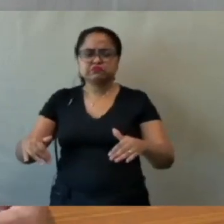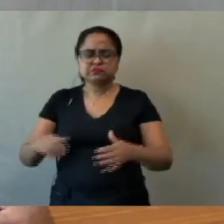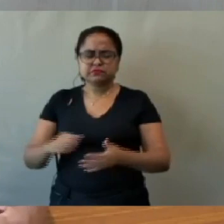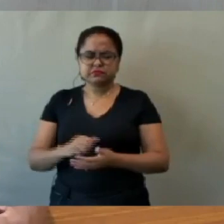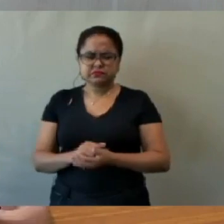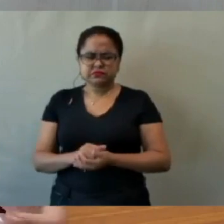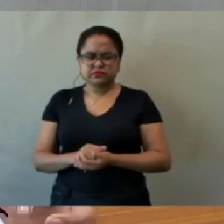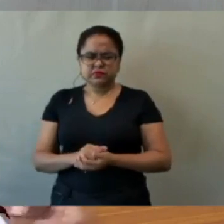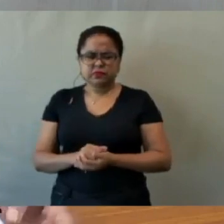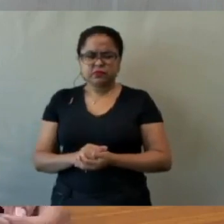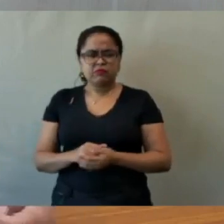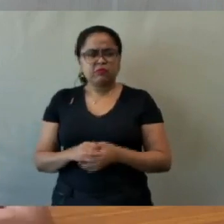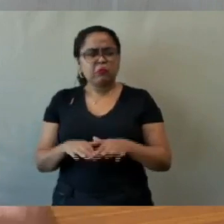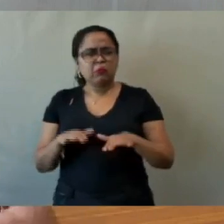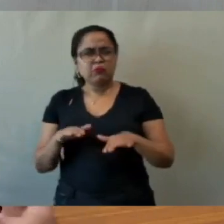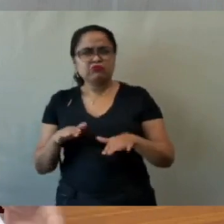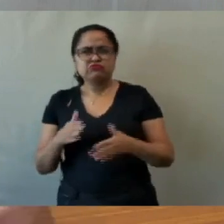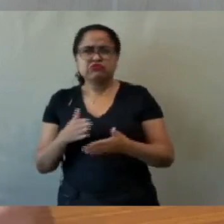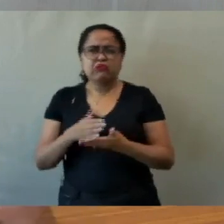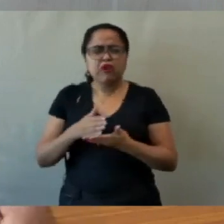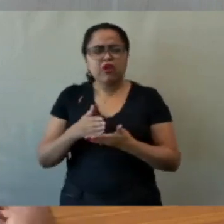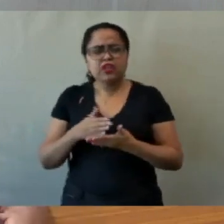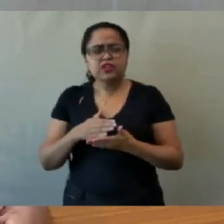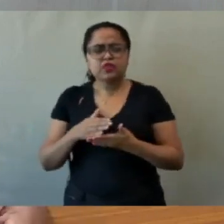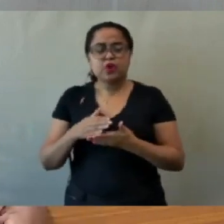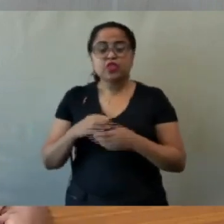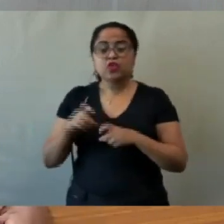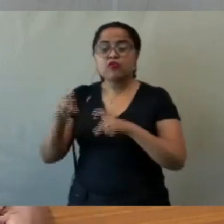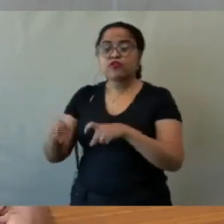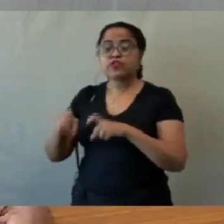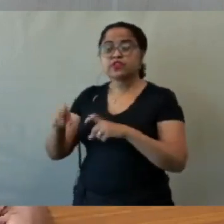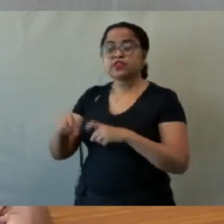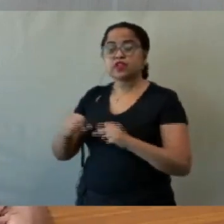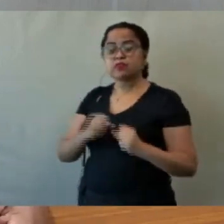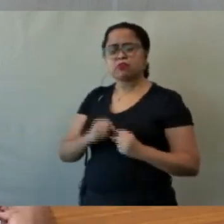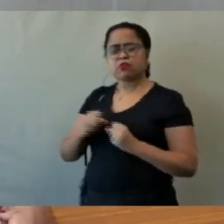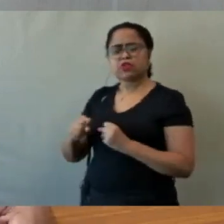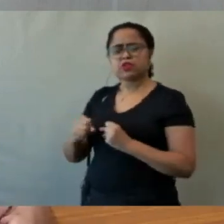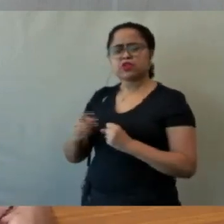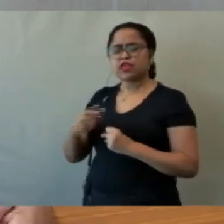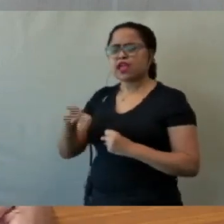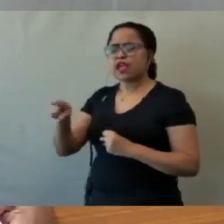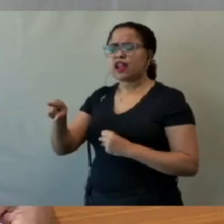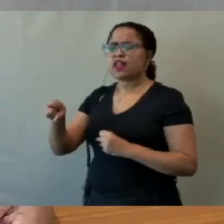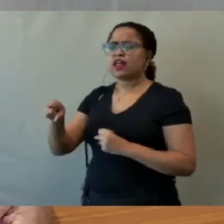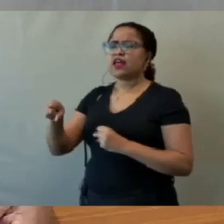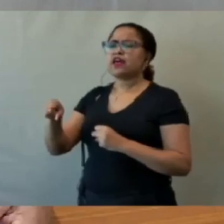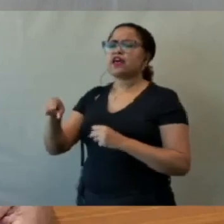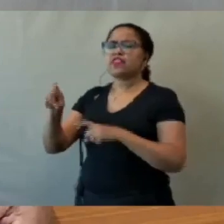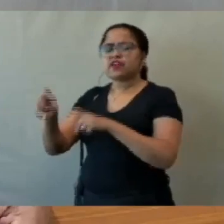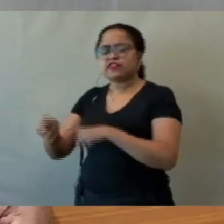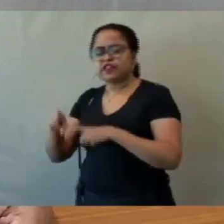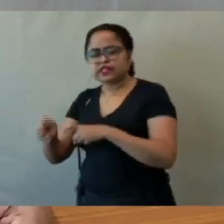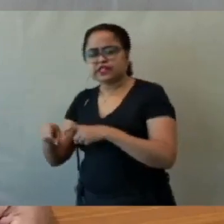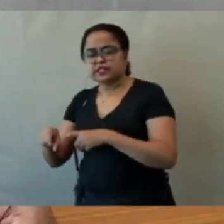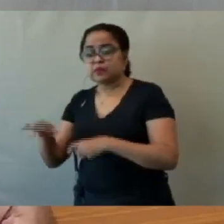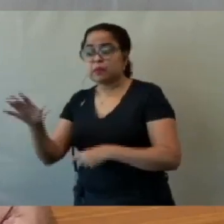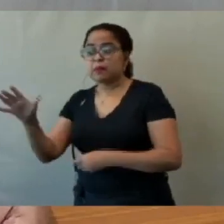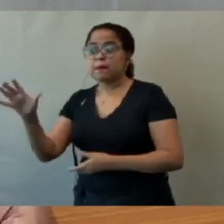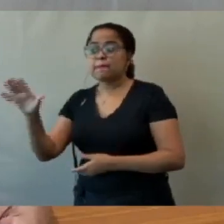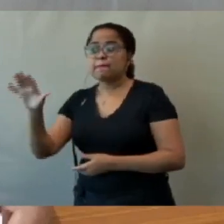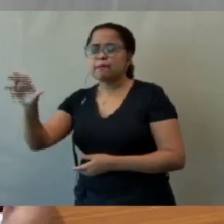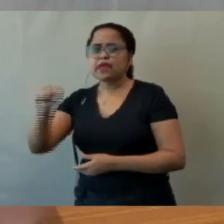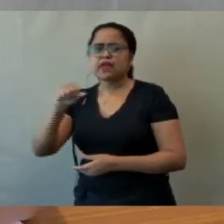E, de vez em quando, o fazendeiro mais poderoso ia nessa fazenda, pegava a gente, né, de dentro dessa escola e jogava